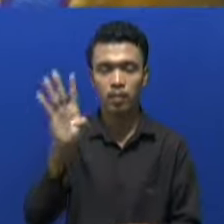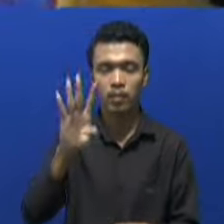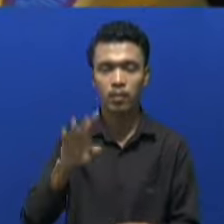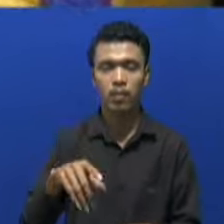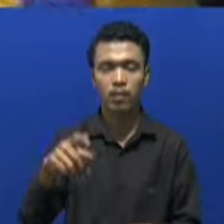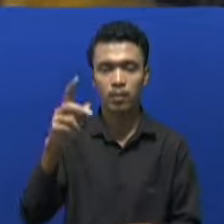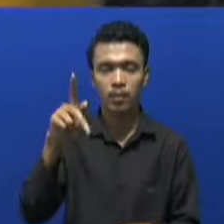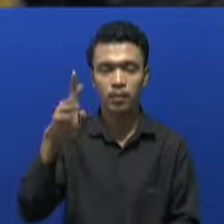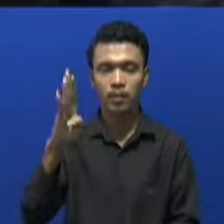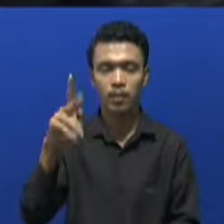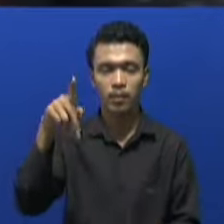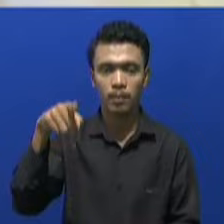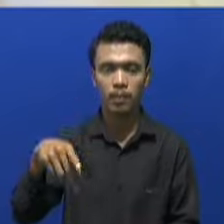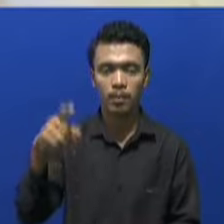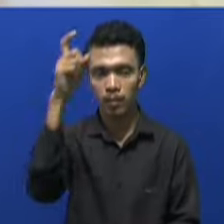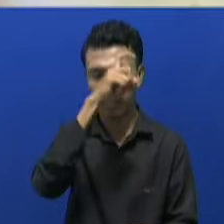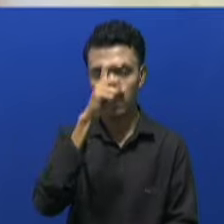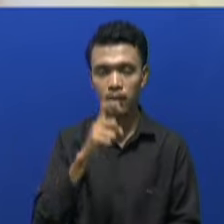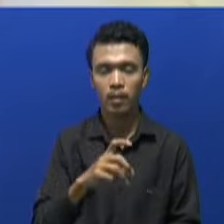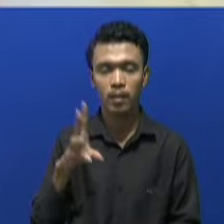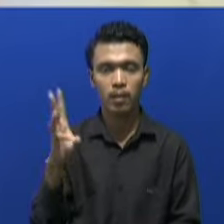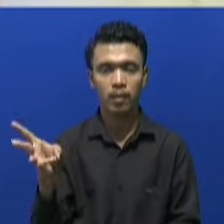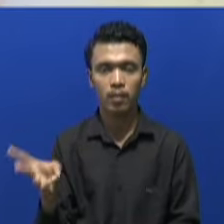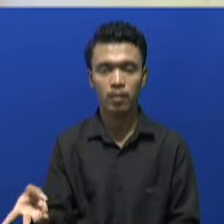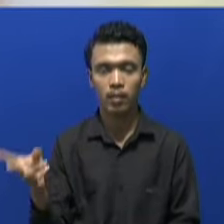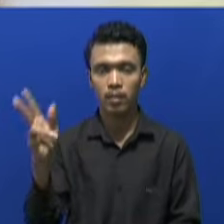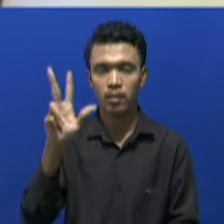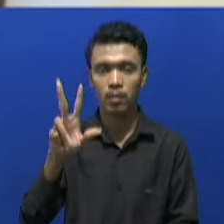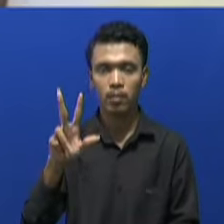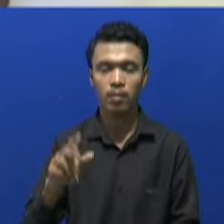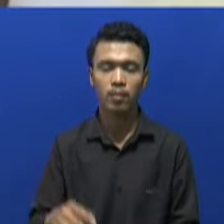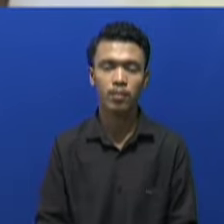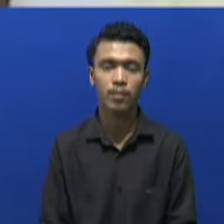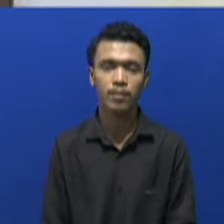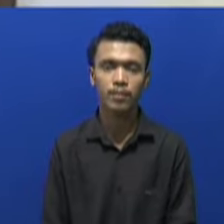idade de Nolorecintolo. Hussi Baucau, Pedro de Almeida, Baerta Teli.